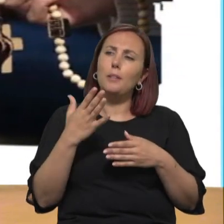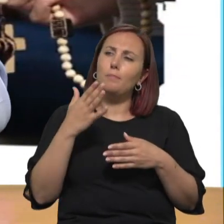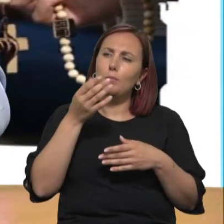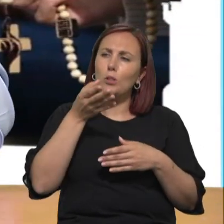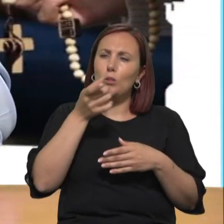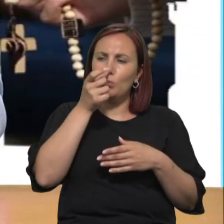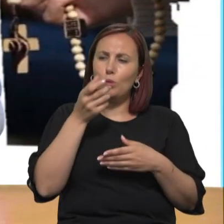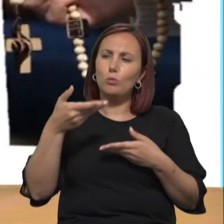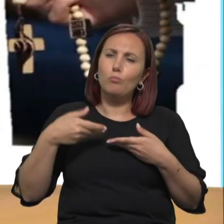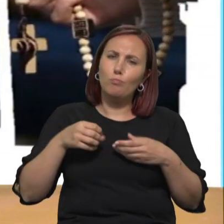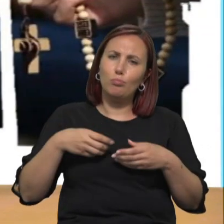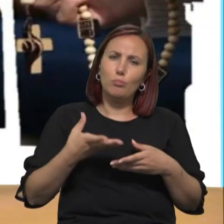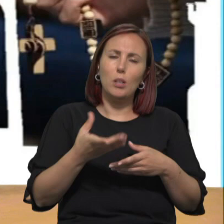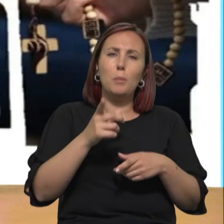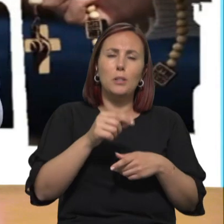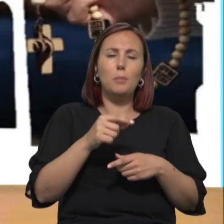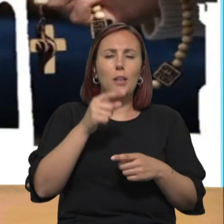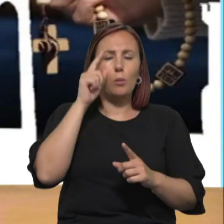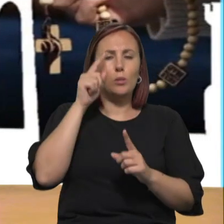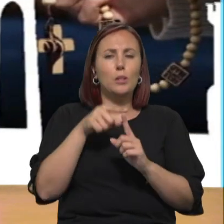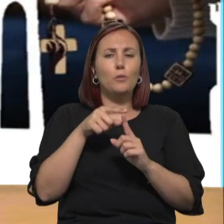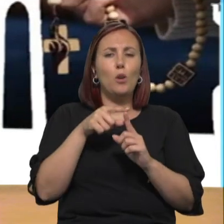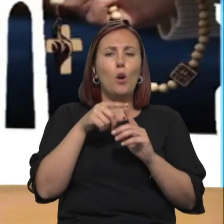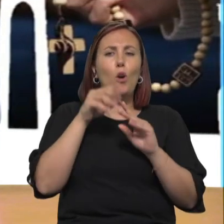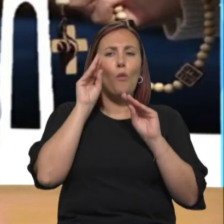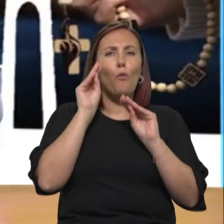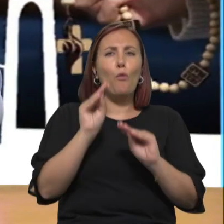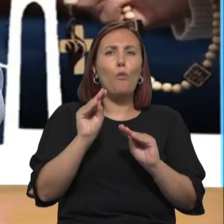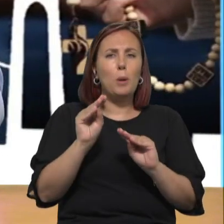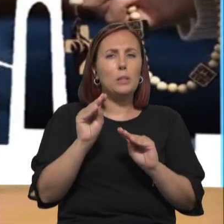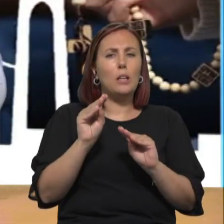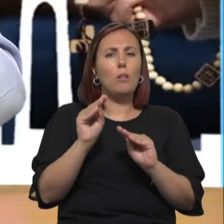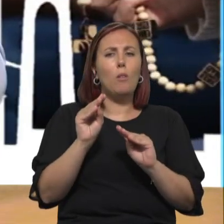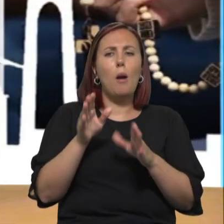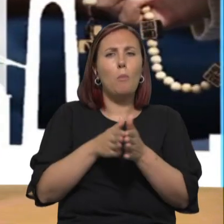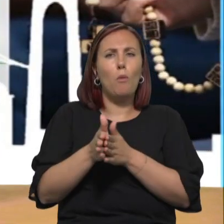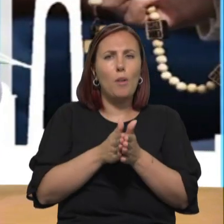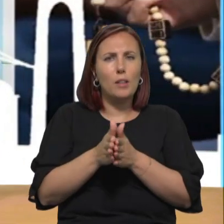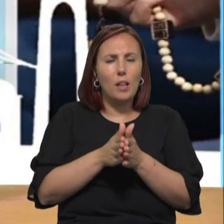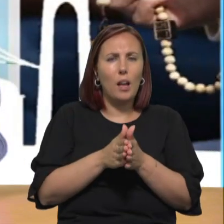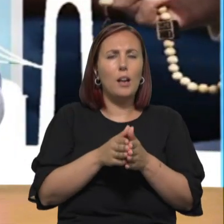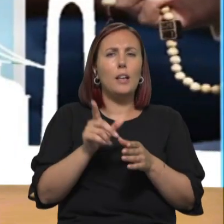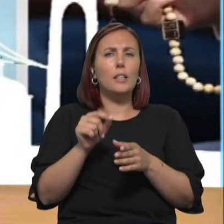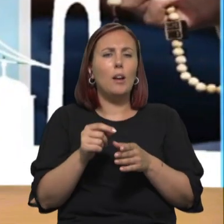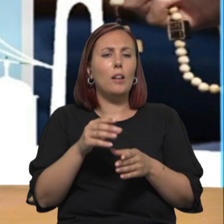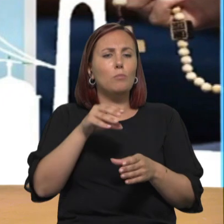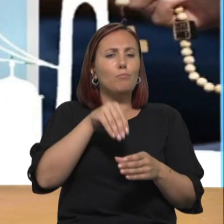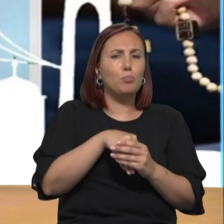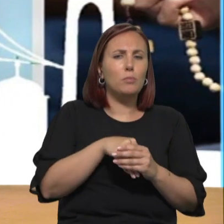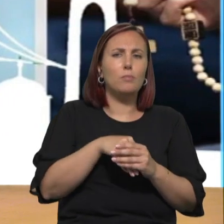também trabalhando para a sua formação, para o seu sentido de pertença e de presença a este